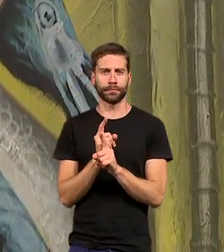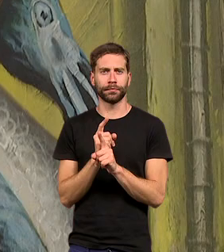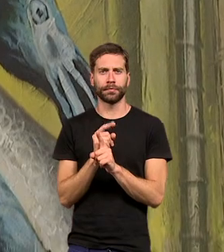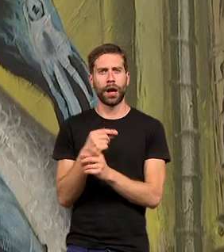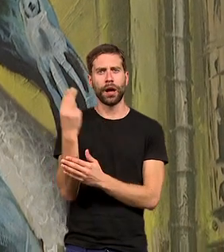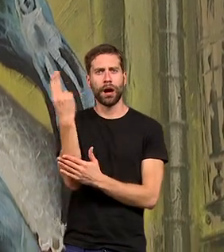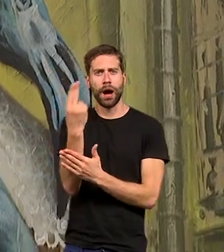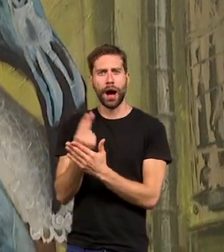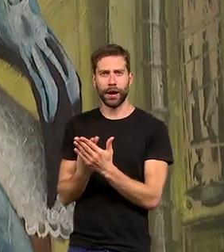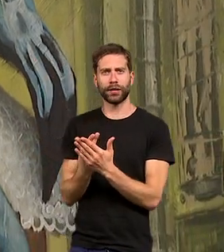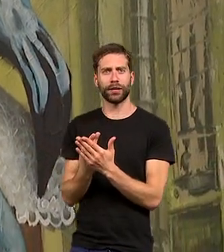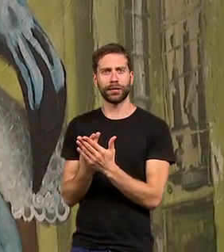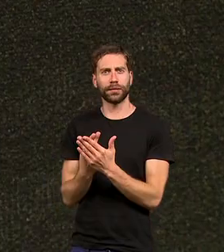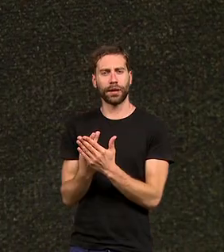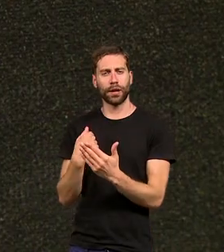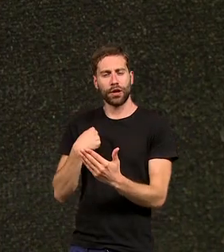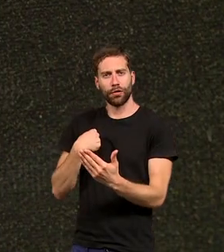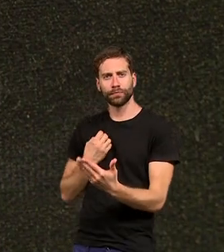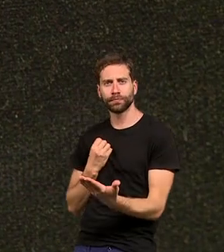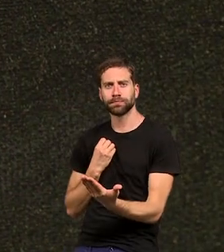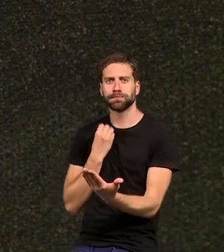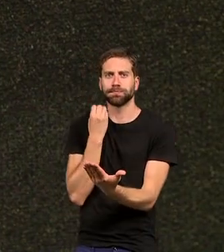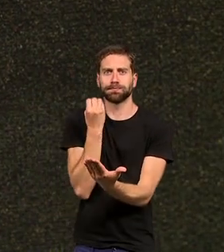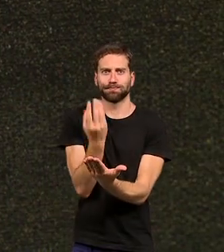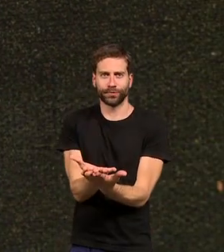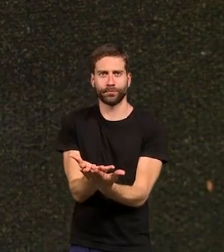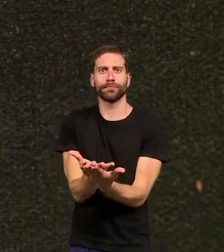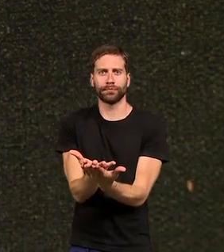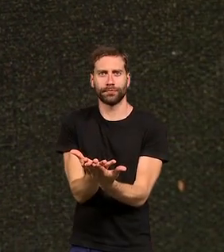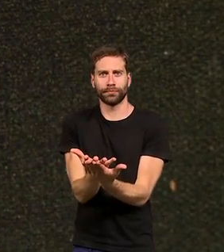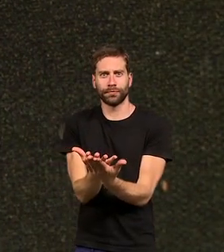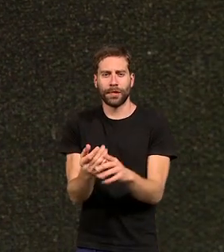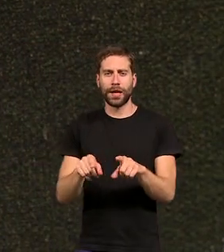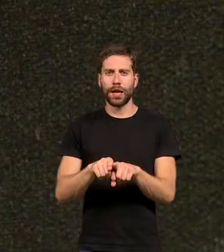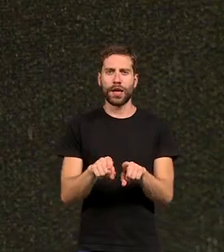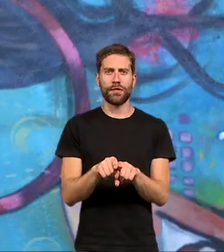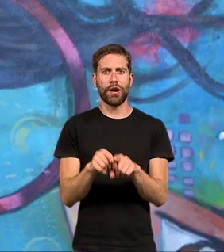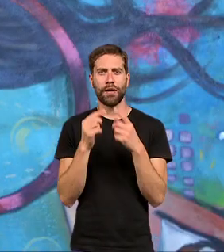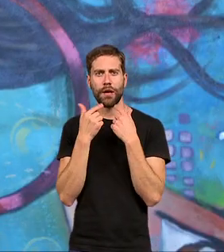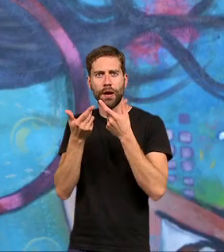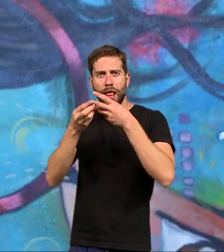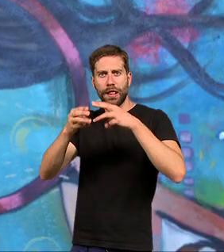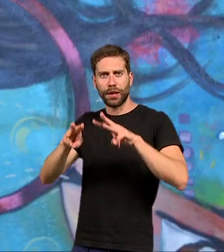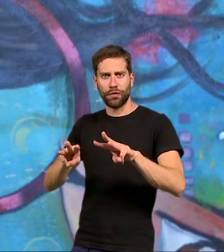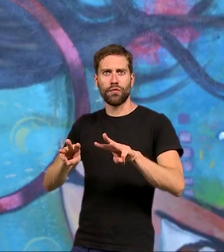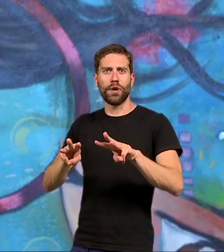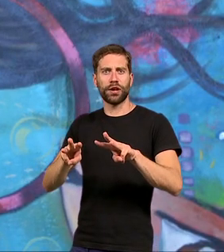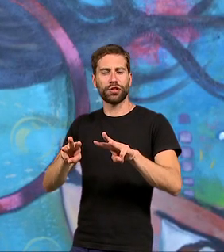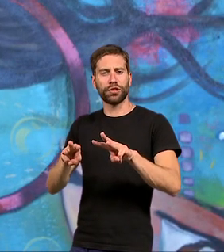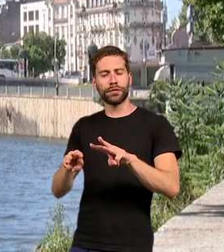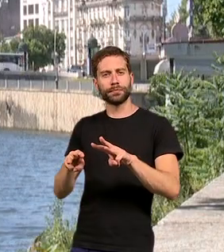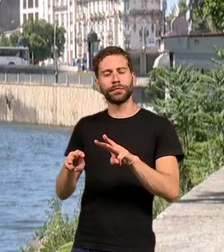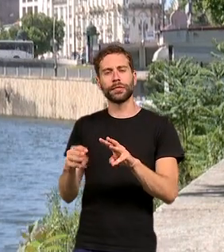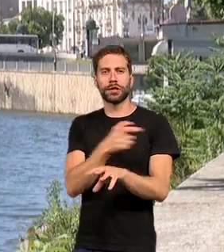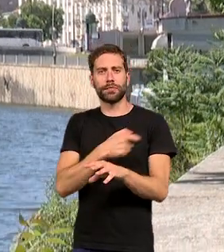é realmente aquilo que eu sou. É uma maneira de falar sobre mim através de uma linguagem que se calhar não consigo falar de outra